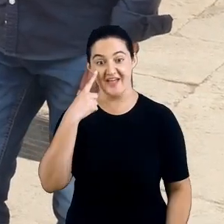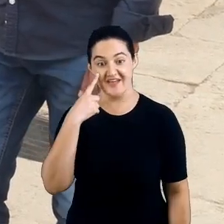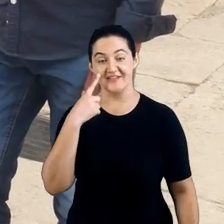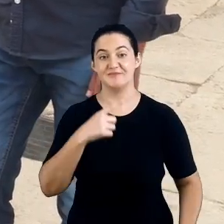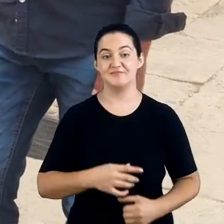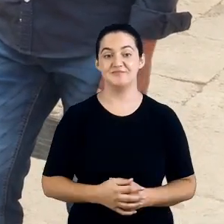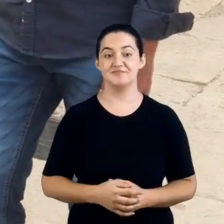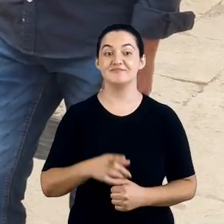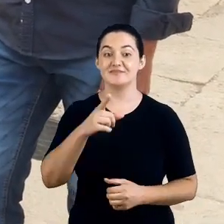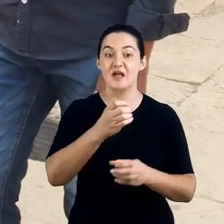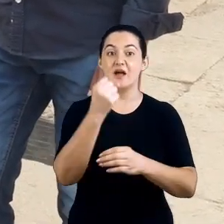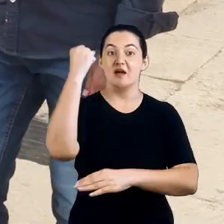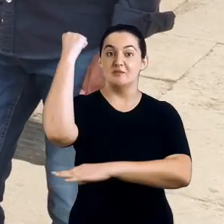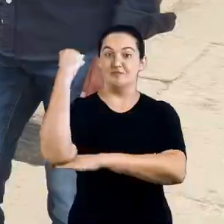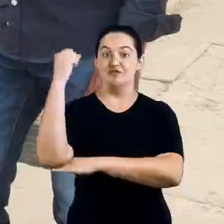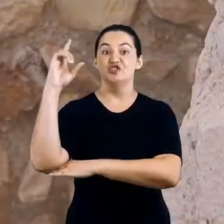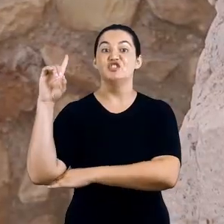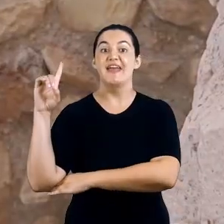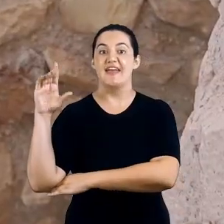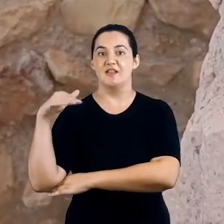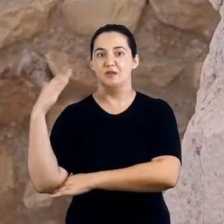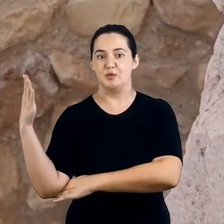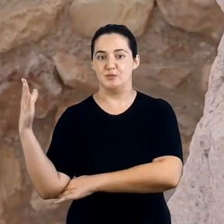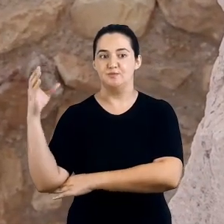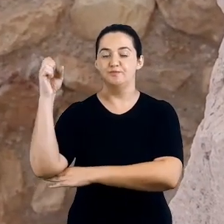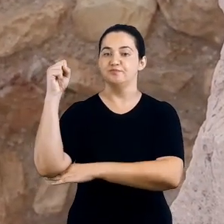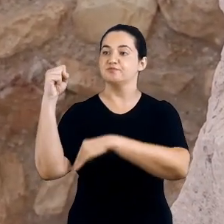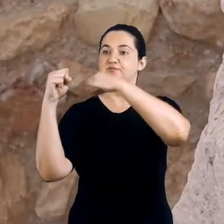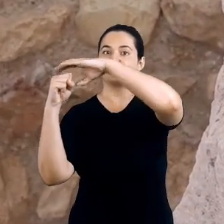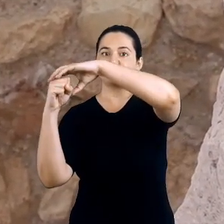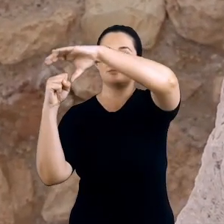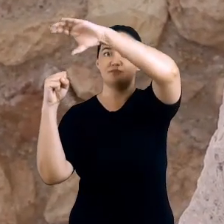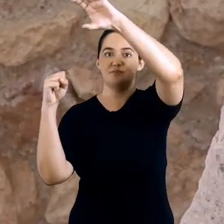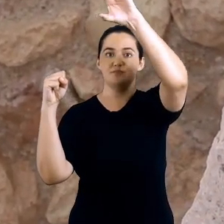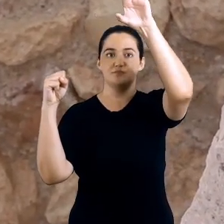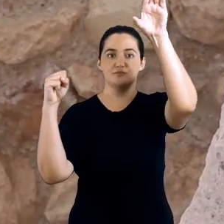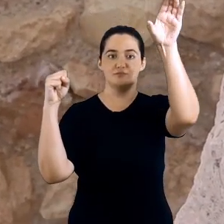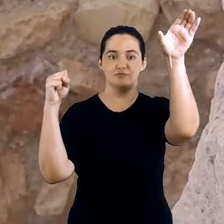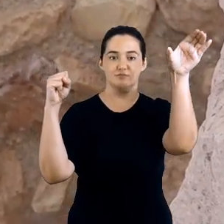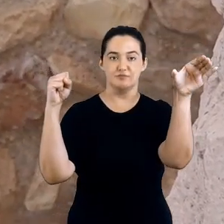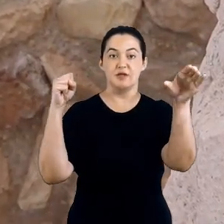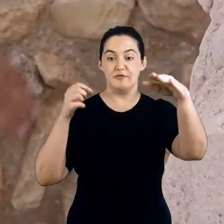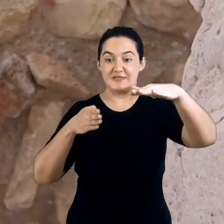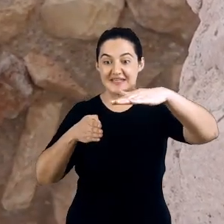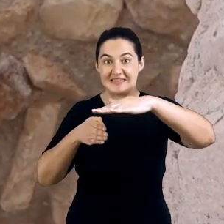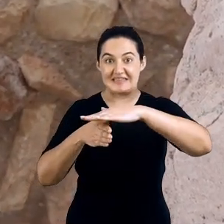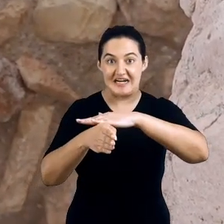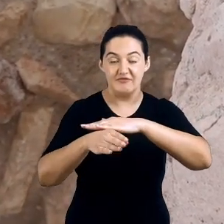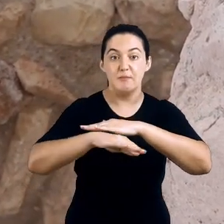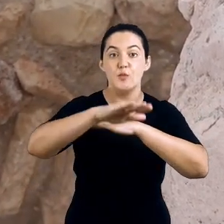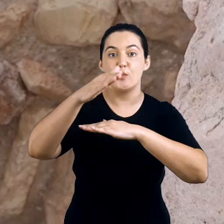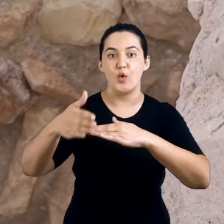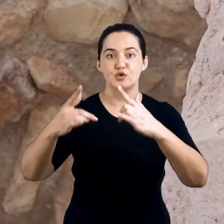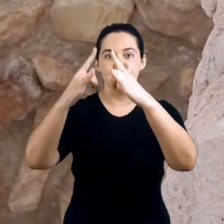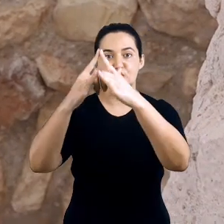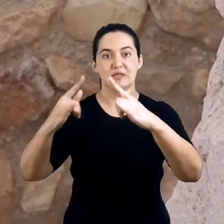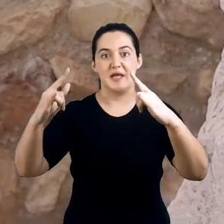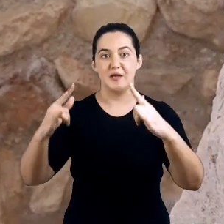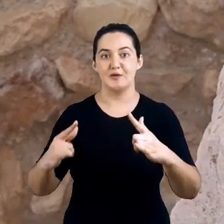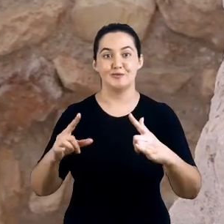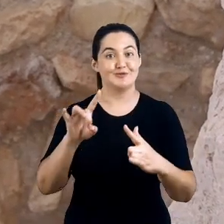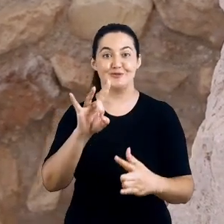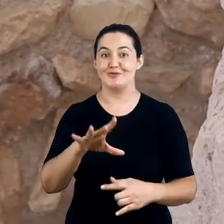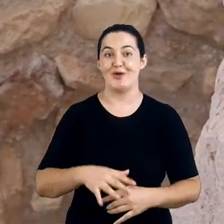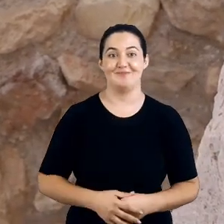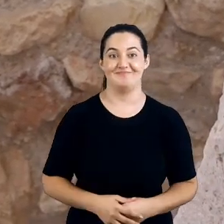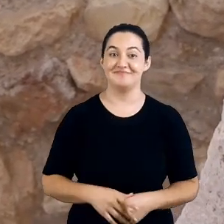isso que se vê aqui. Este é o poste da mão direita. O lintel estava em cima, e você iria para o monte do templo. Só isto.